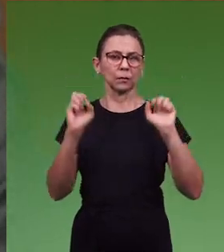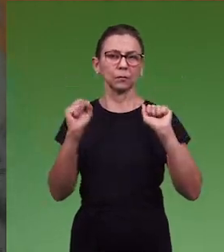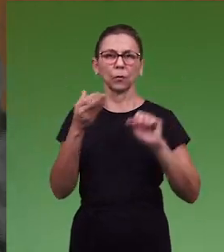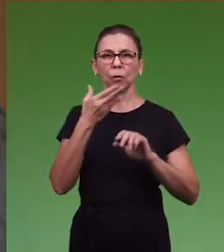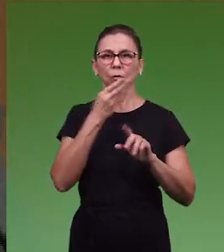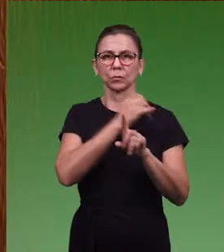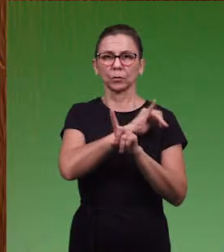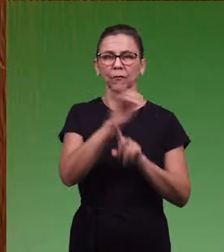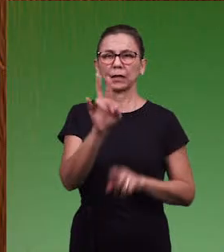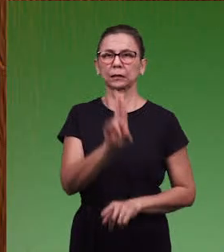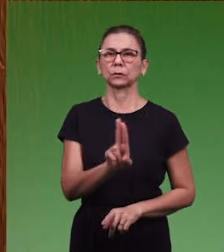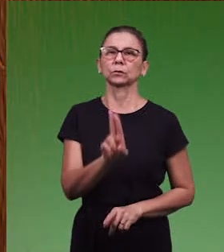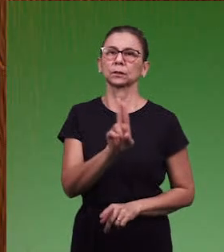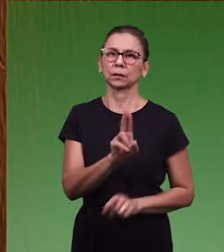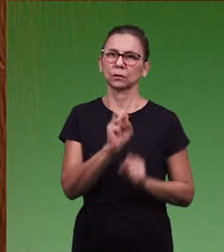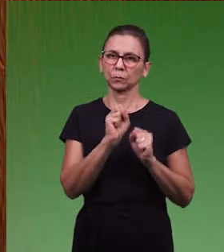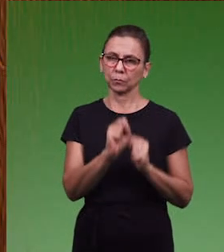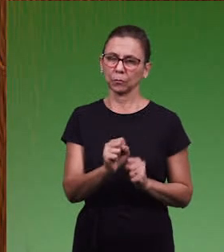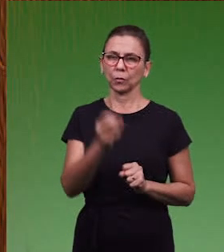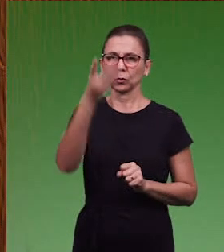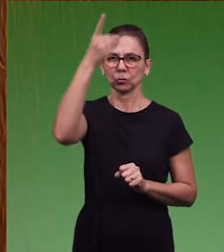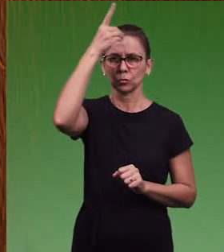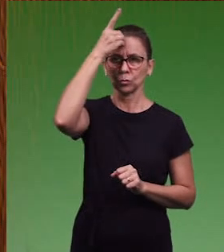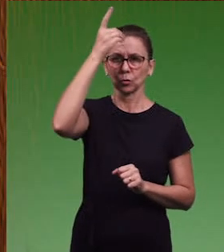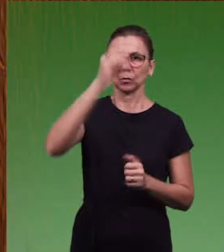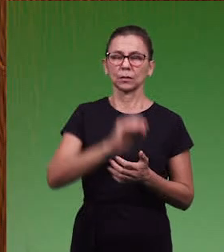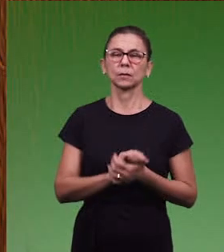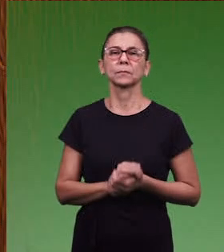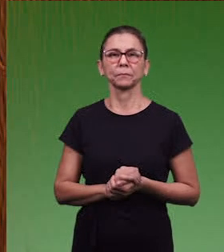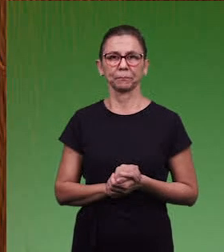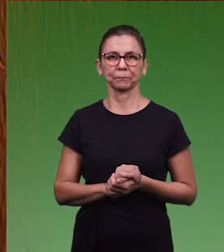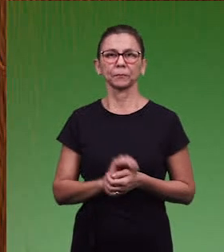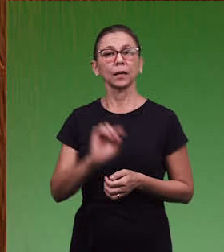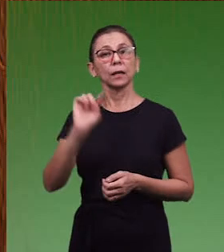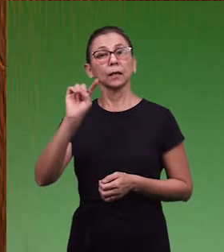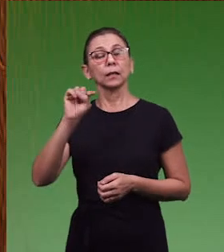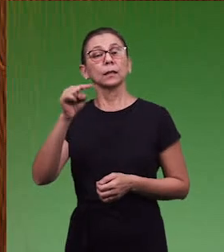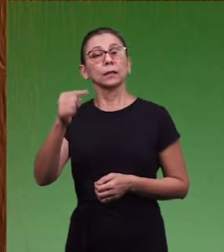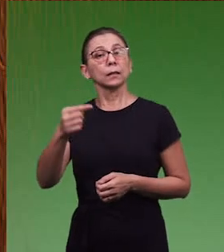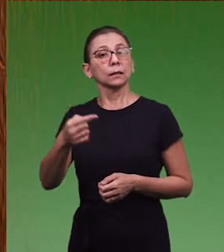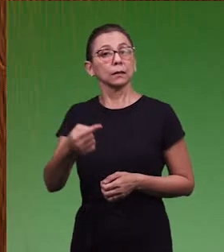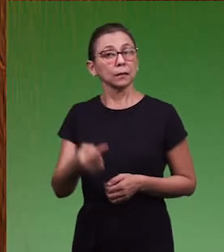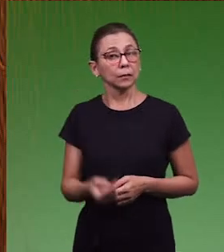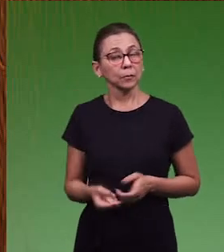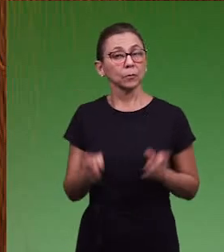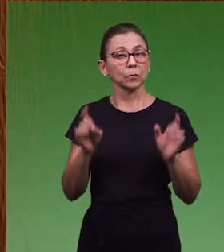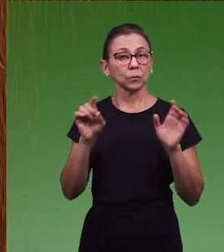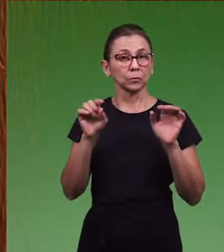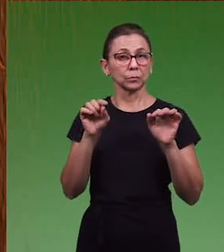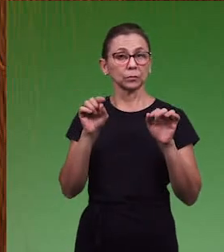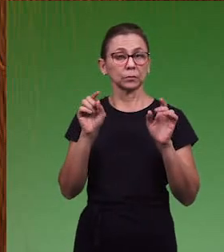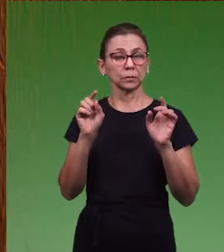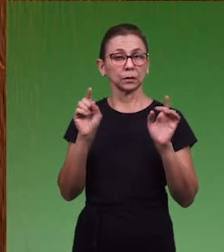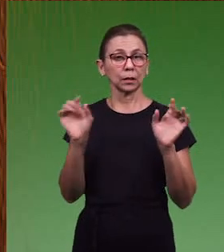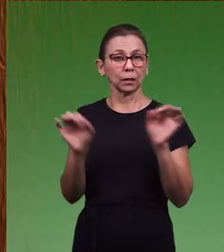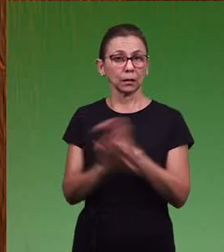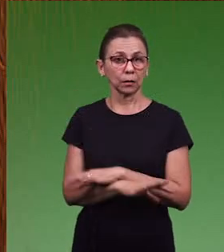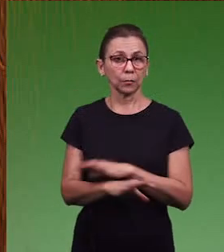usados. Depois disso, tem a chamada assistência. Porque